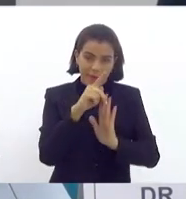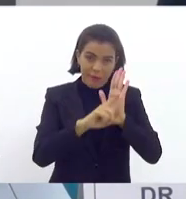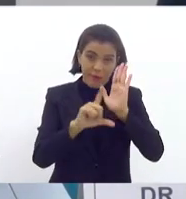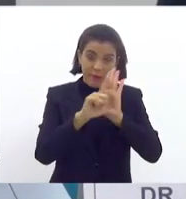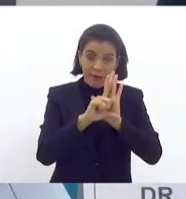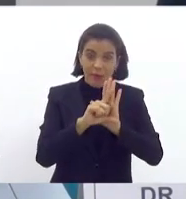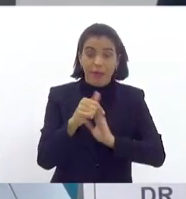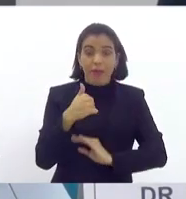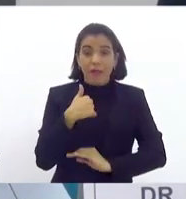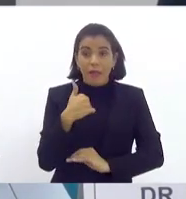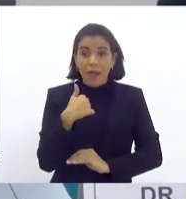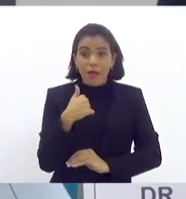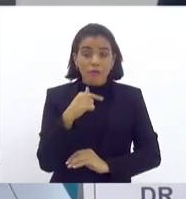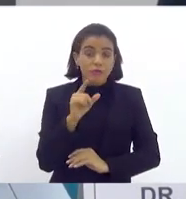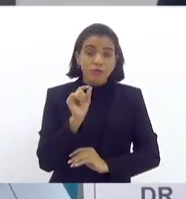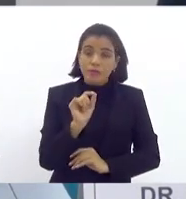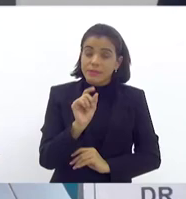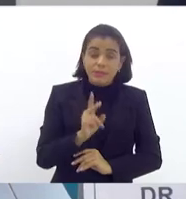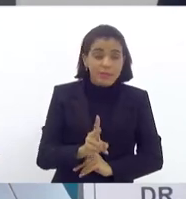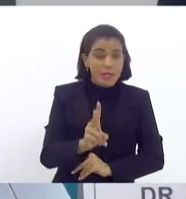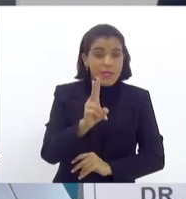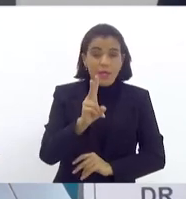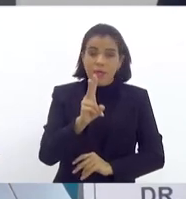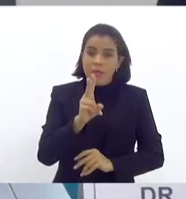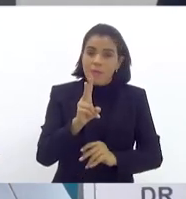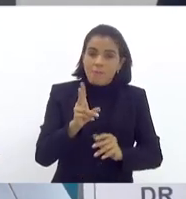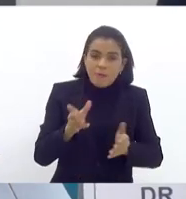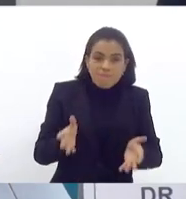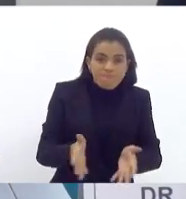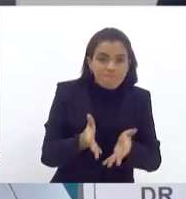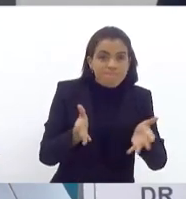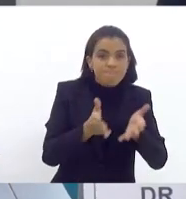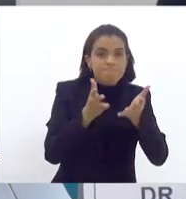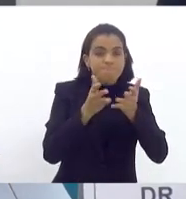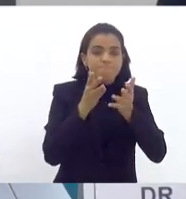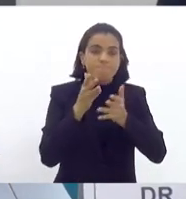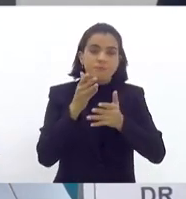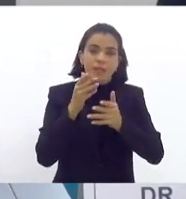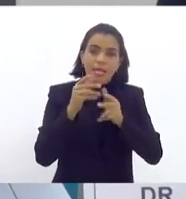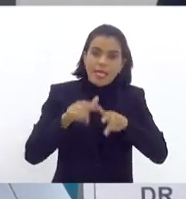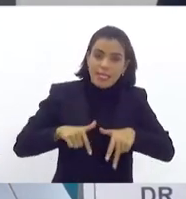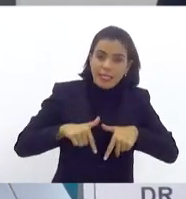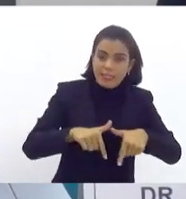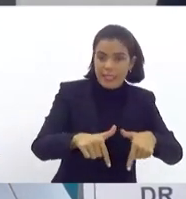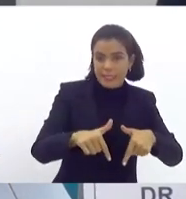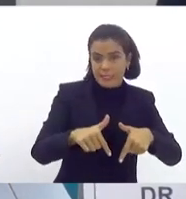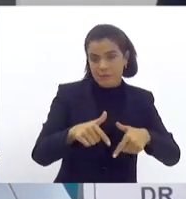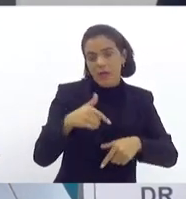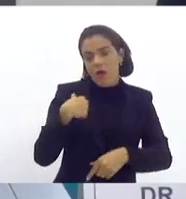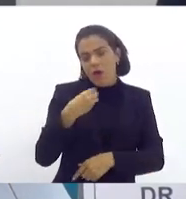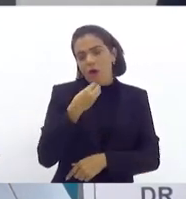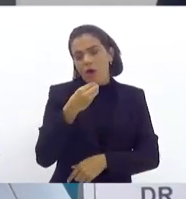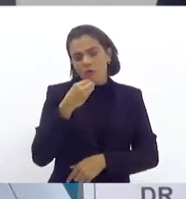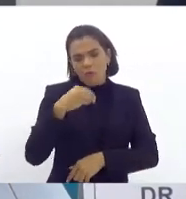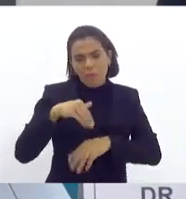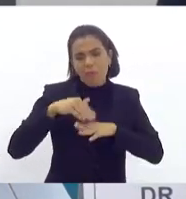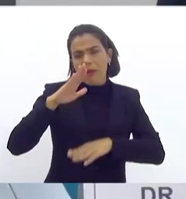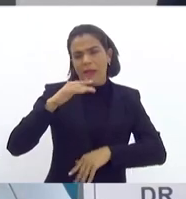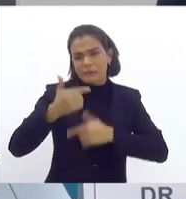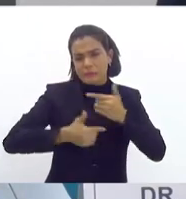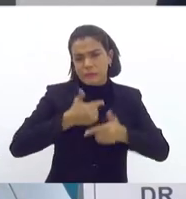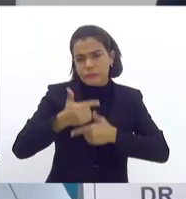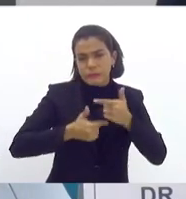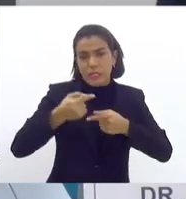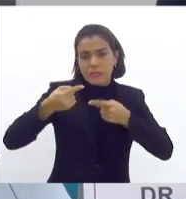tenho a tendência aqui a preservar a iniciativa, além de mais ampla e, consequentemente, que dá mais trabalho para elaboração, para